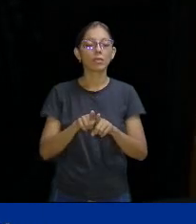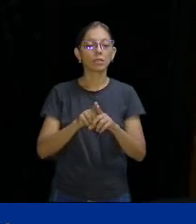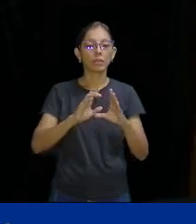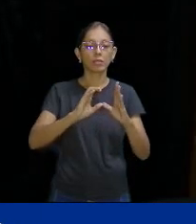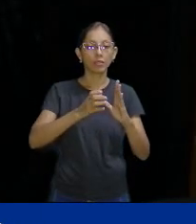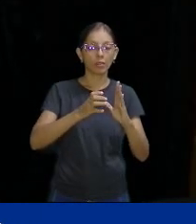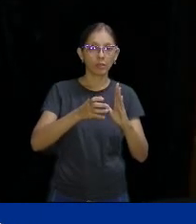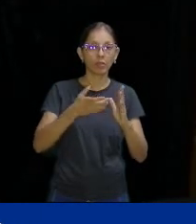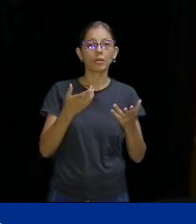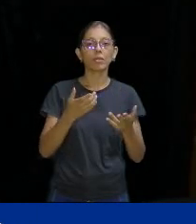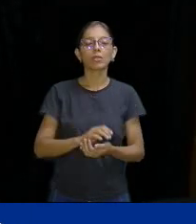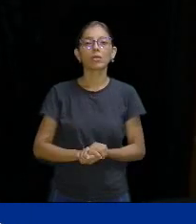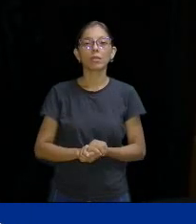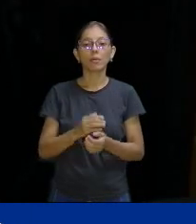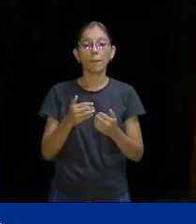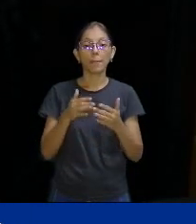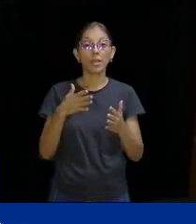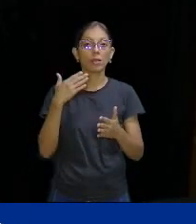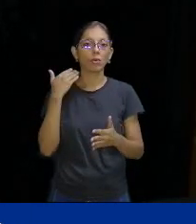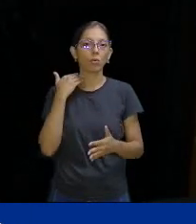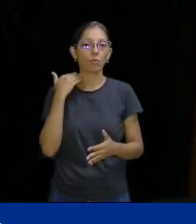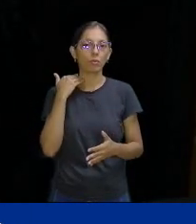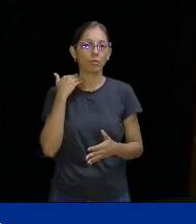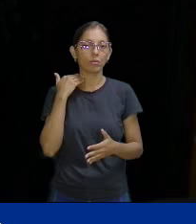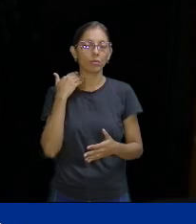a abertura de conta